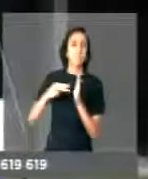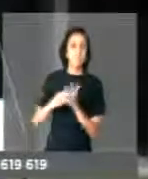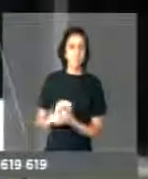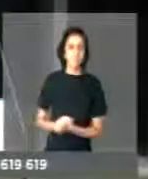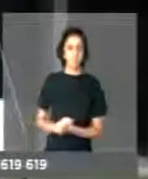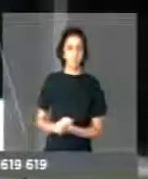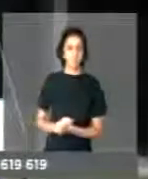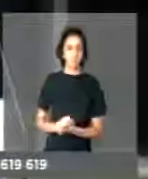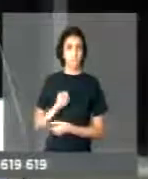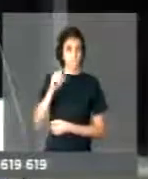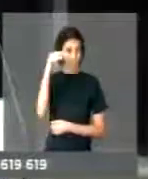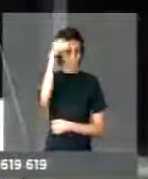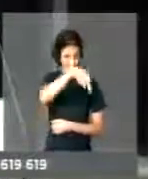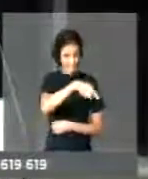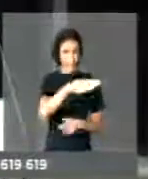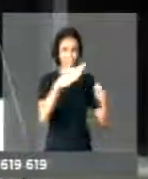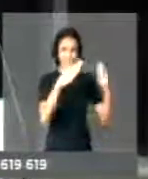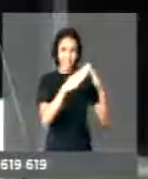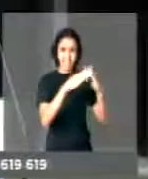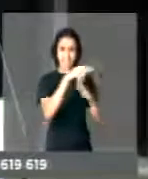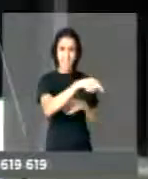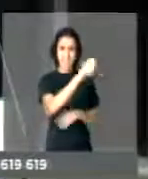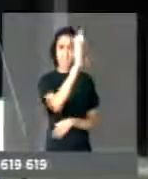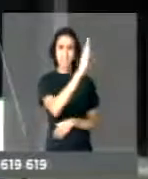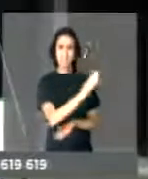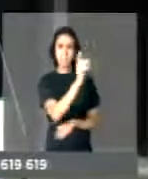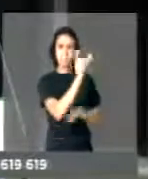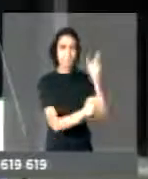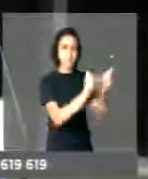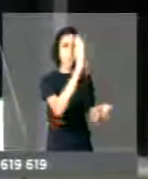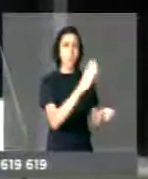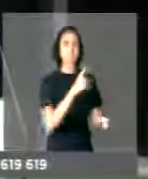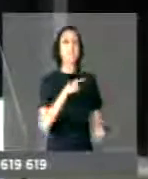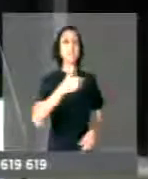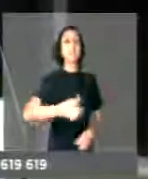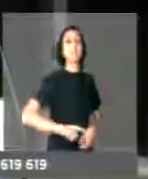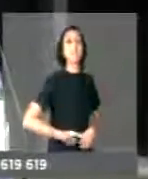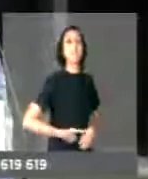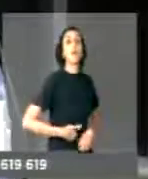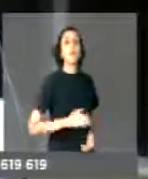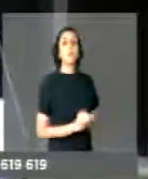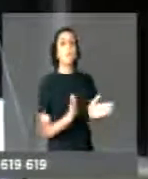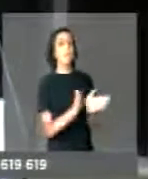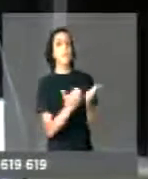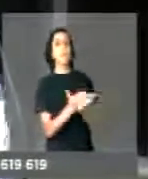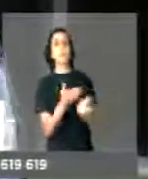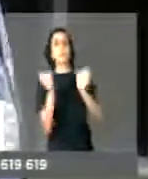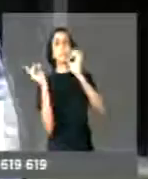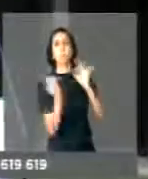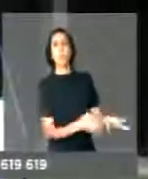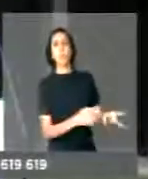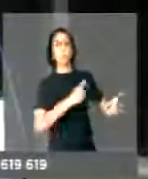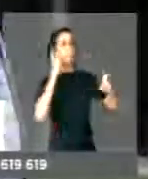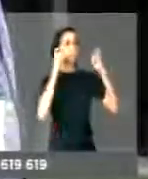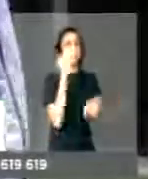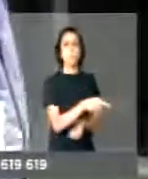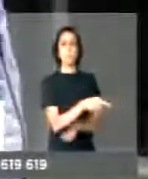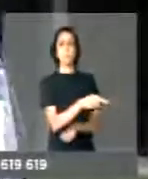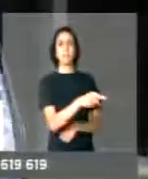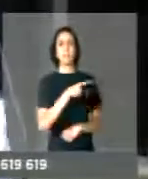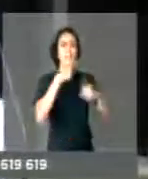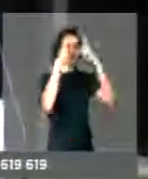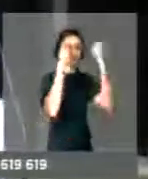se nos lares do povo brasileiro é a fome, é a miséria, é o abandono, é o desespero, é